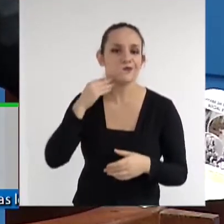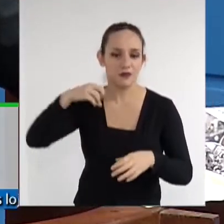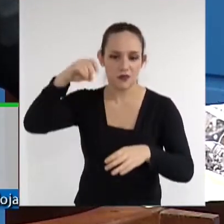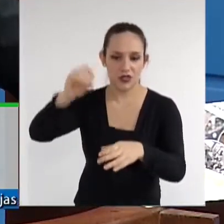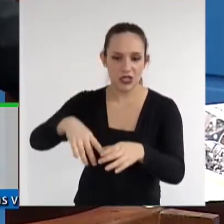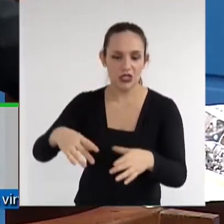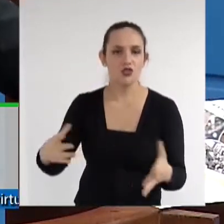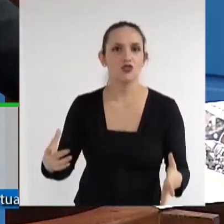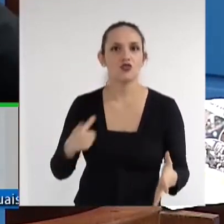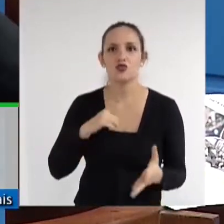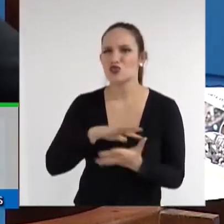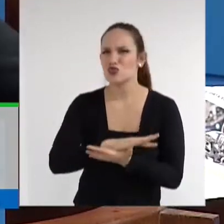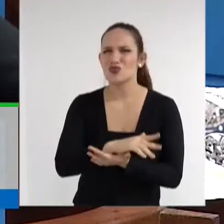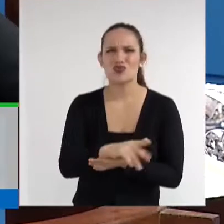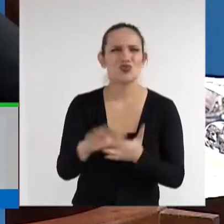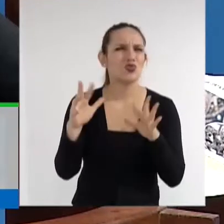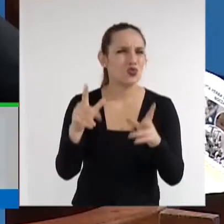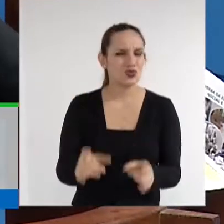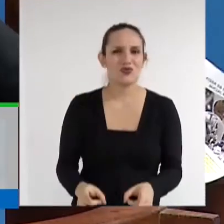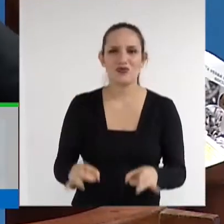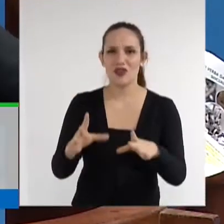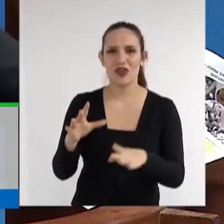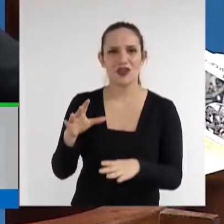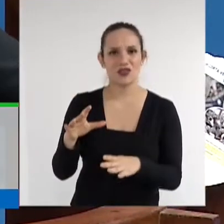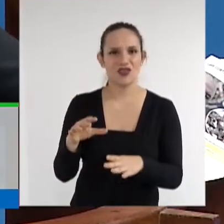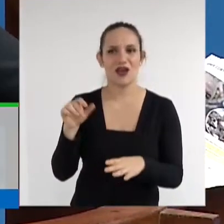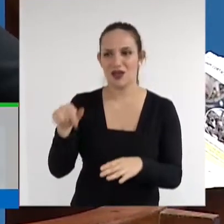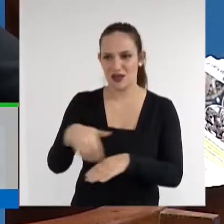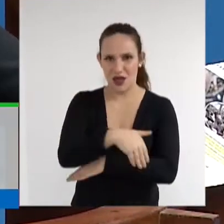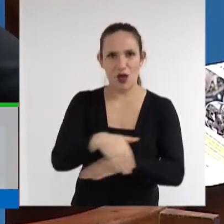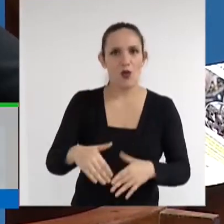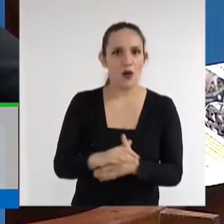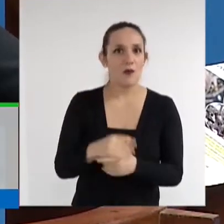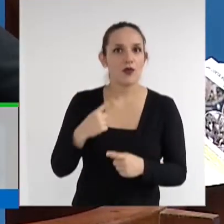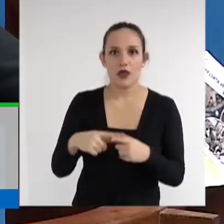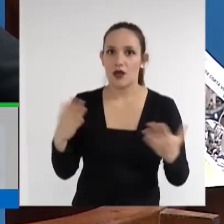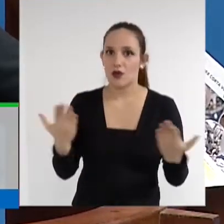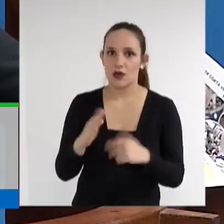quê? Porque a situação se agravou.